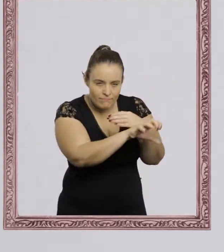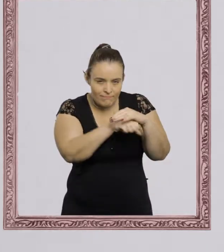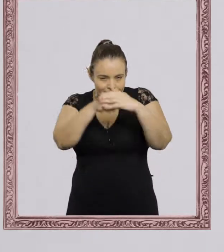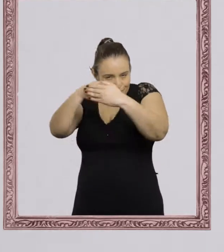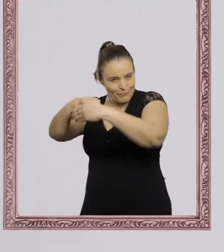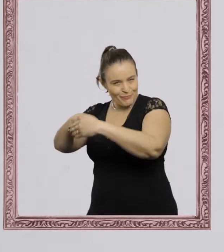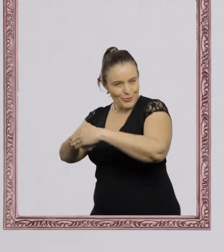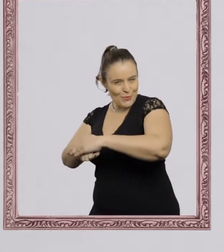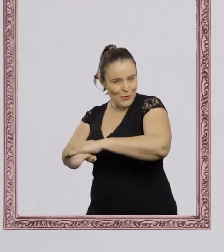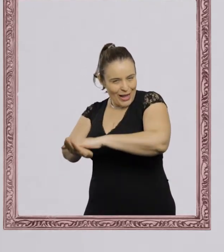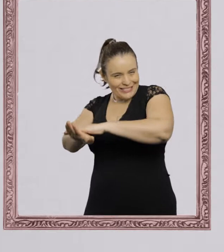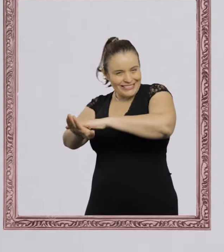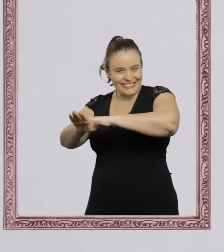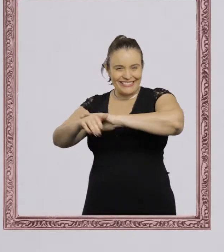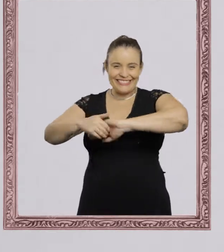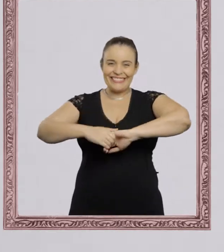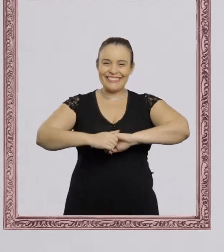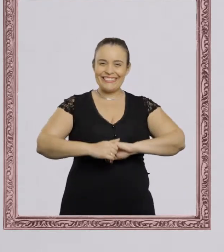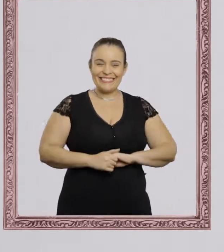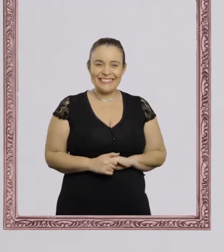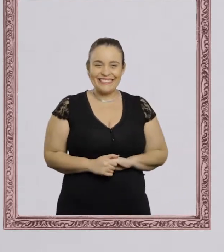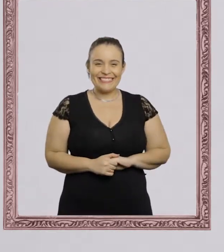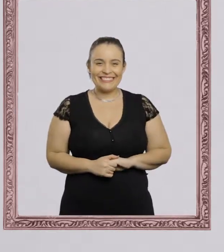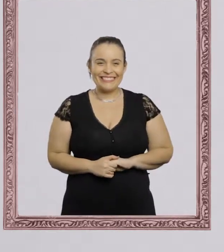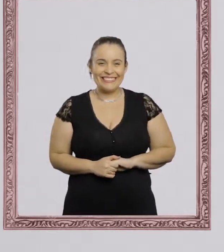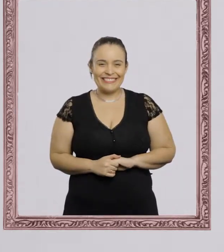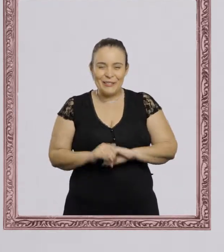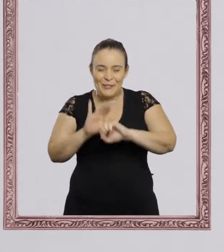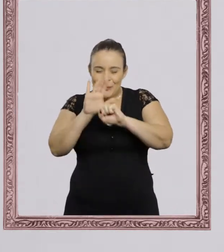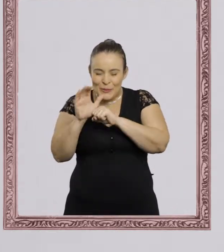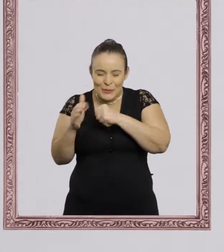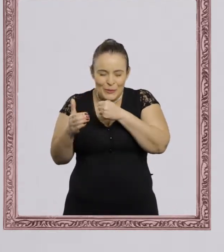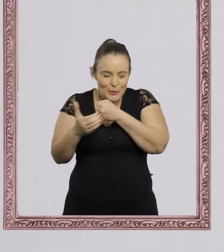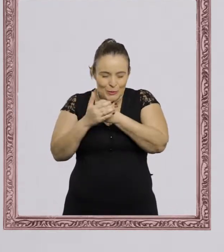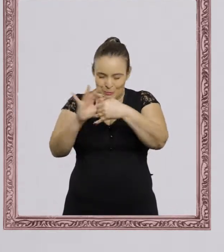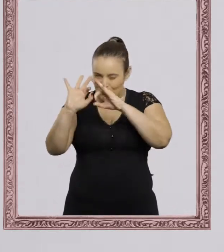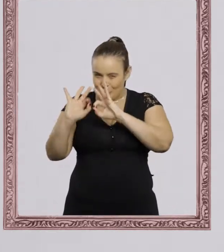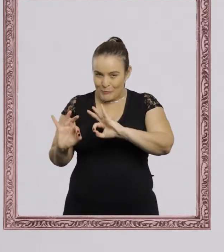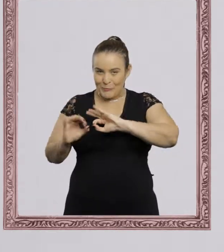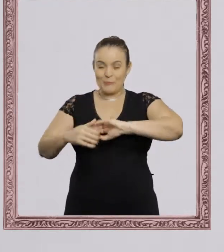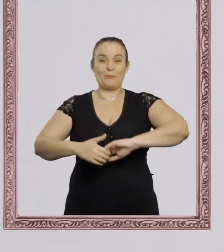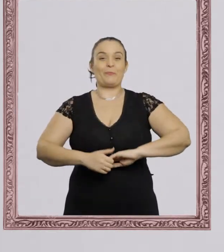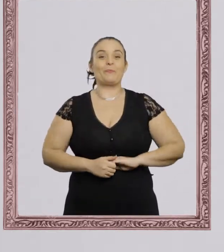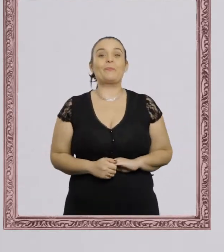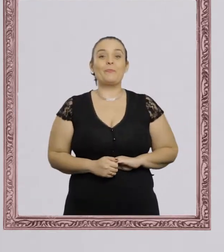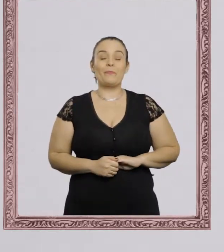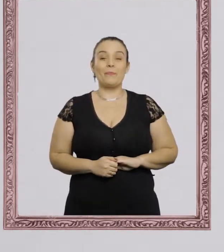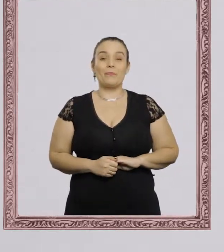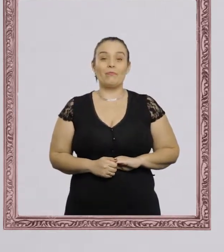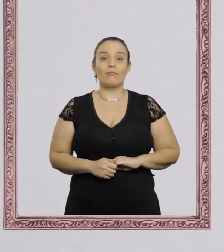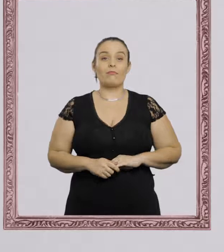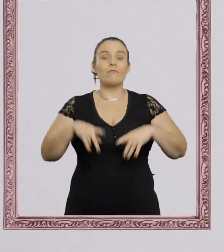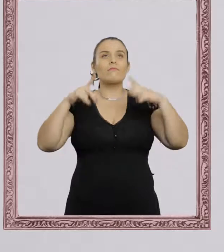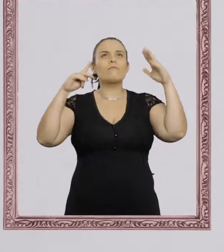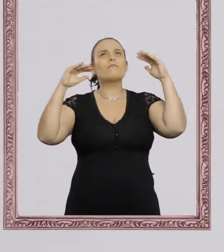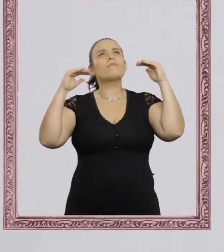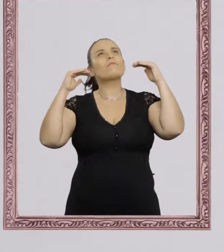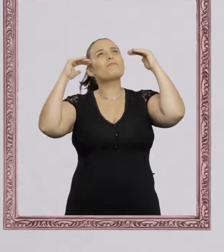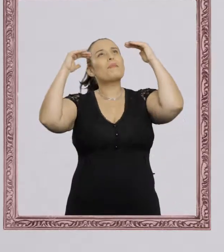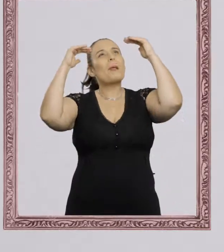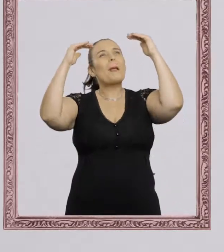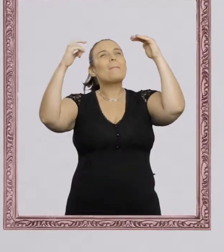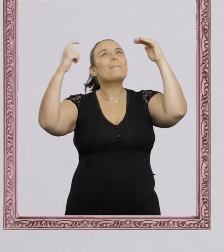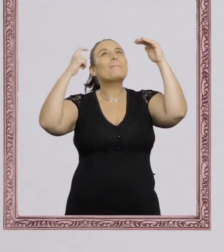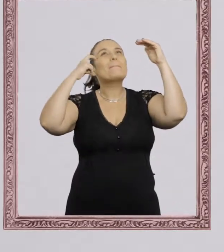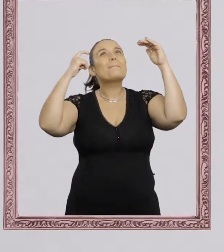ficarem bem pequenas e guardariam embaixo das outras roupas bem escondidas. Na parte de cima, ficariam